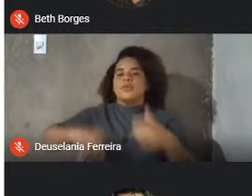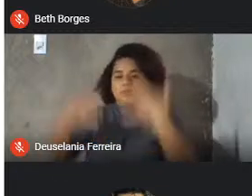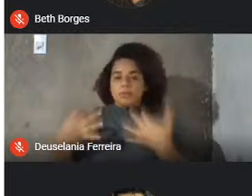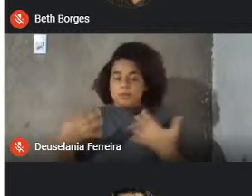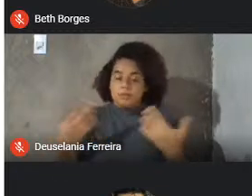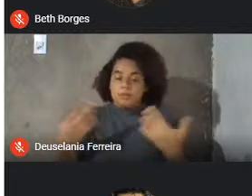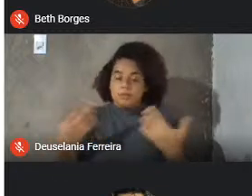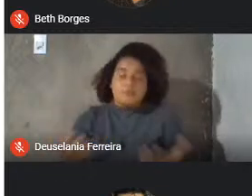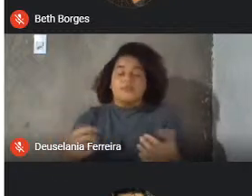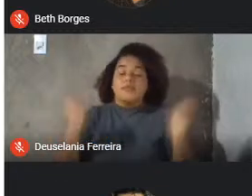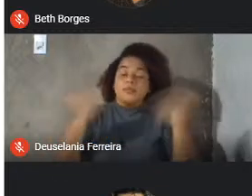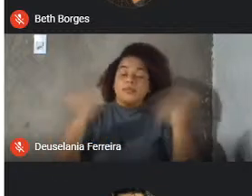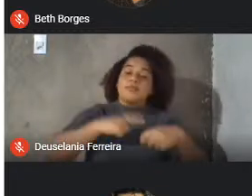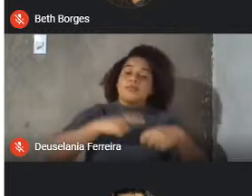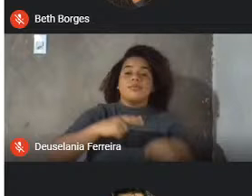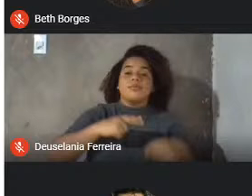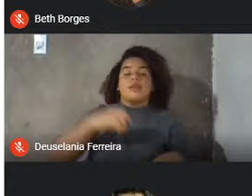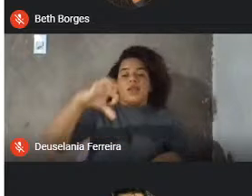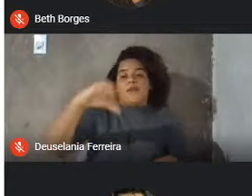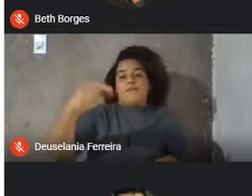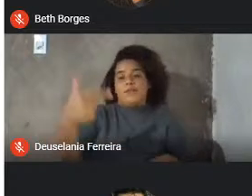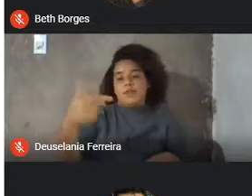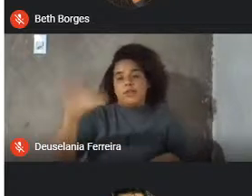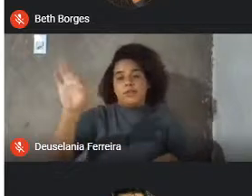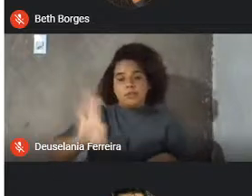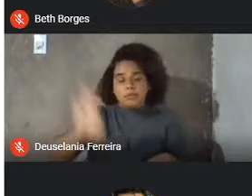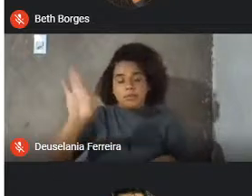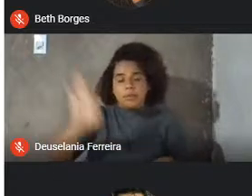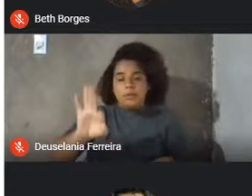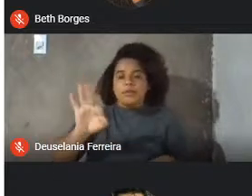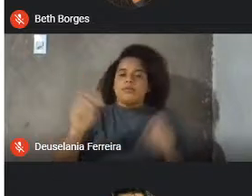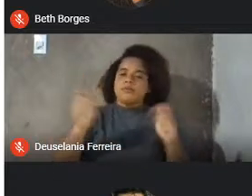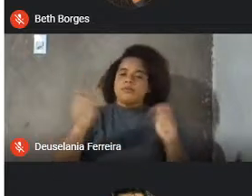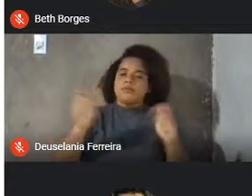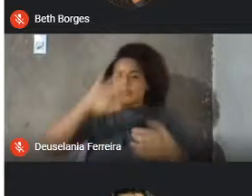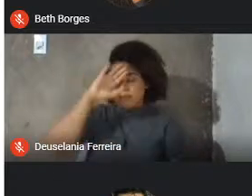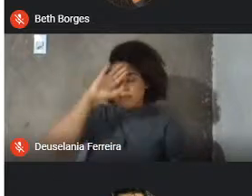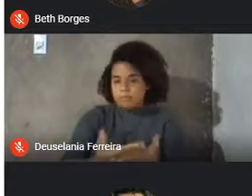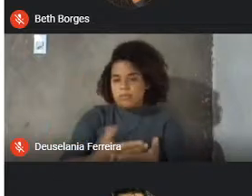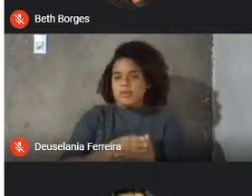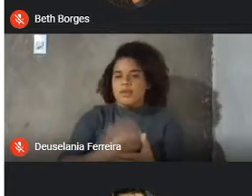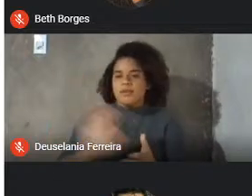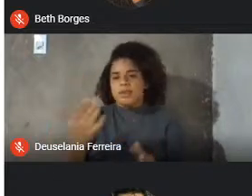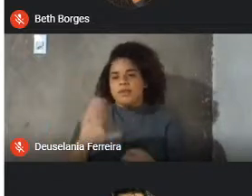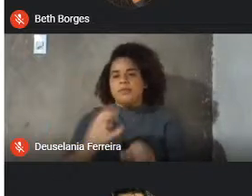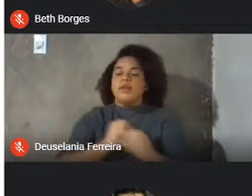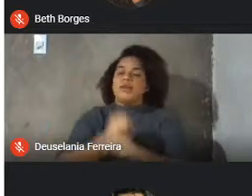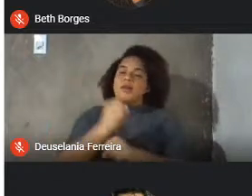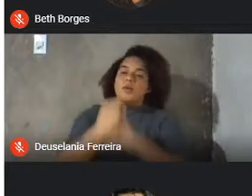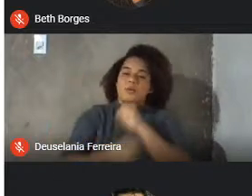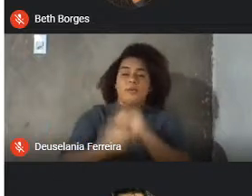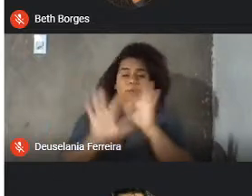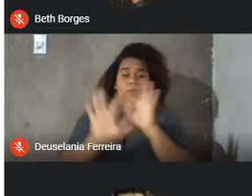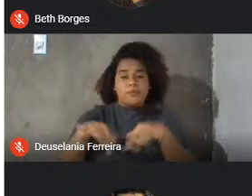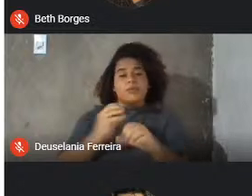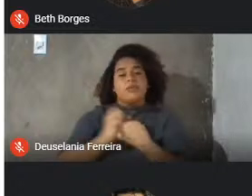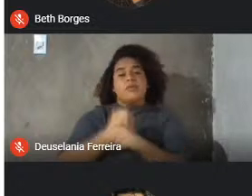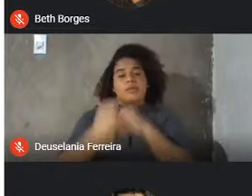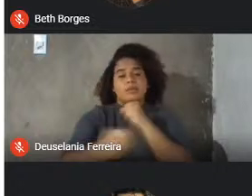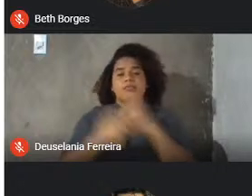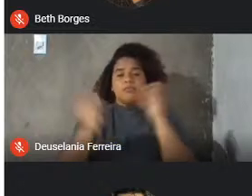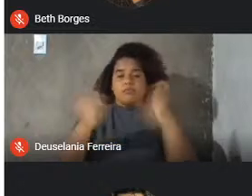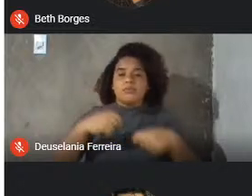daí, né, nós acreditamos que até o final do outro ano teremos essa comprovação, que eu acredito que nós